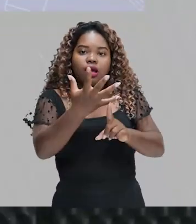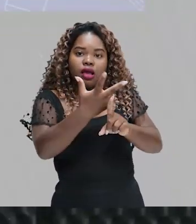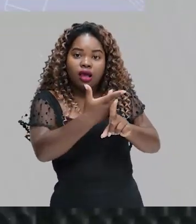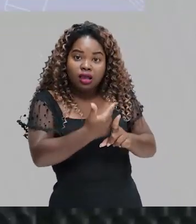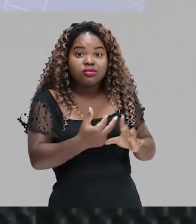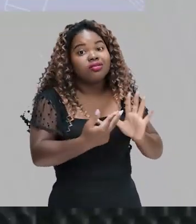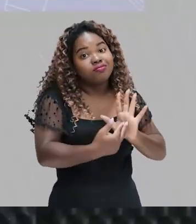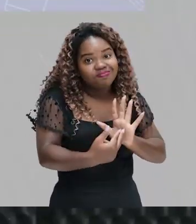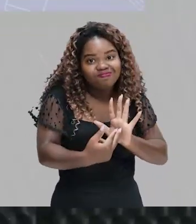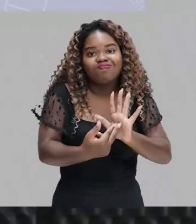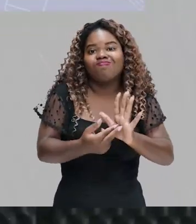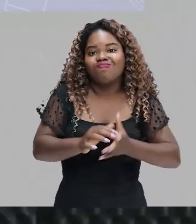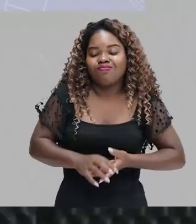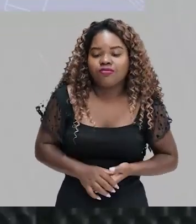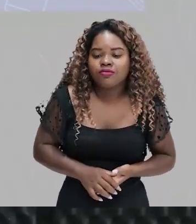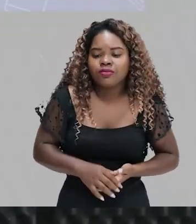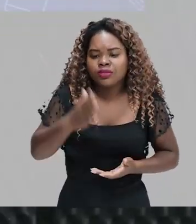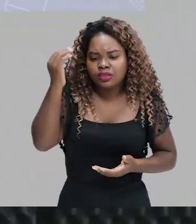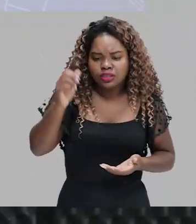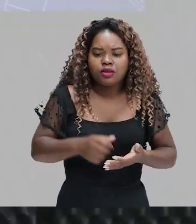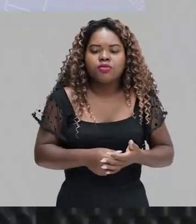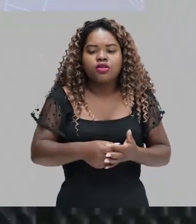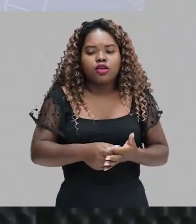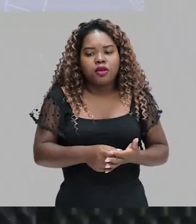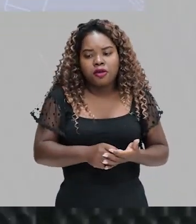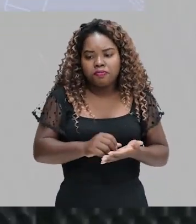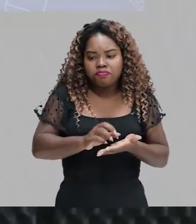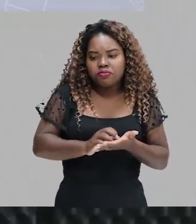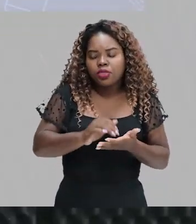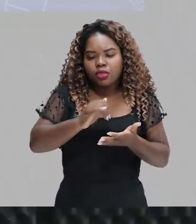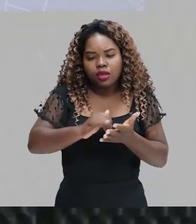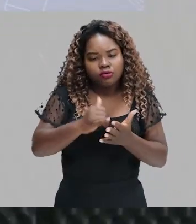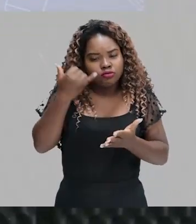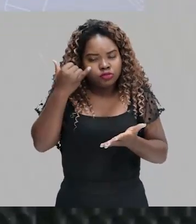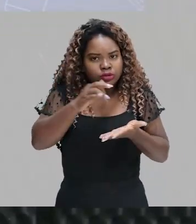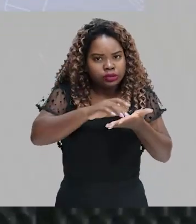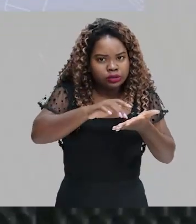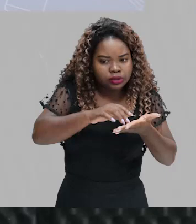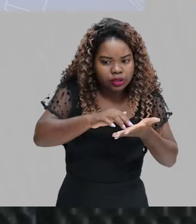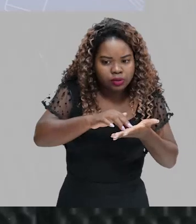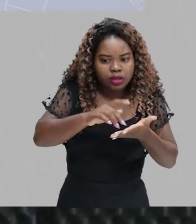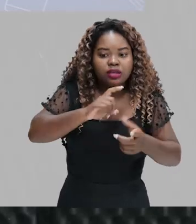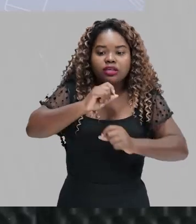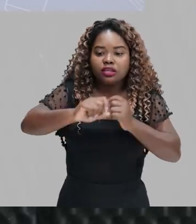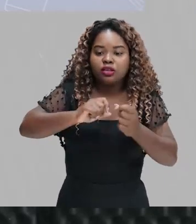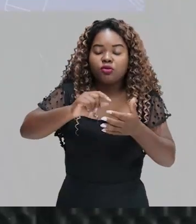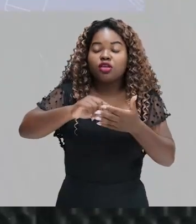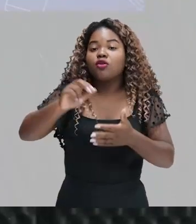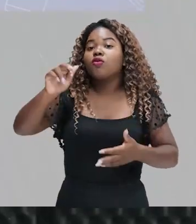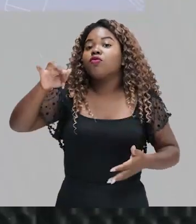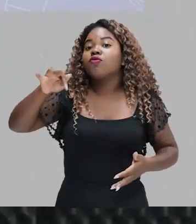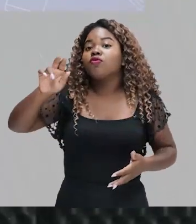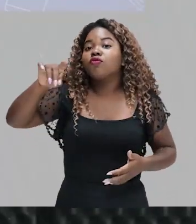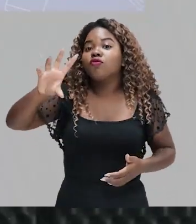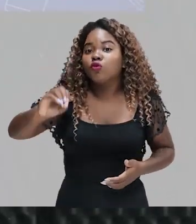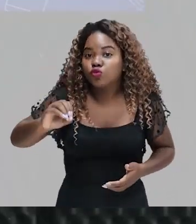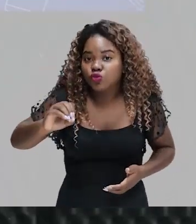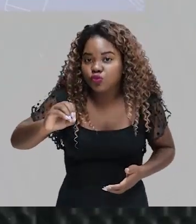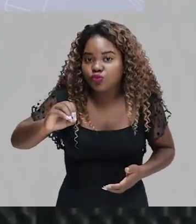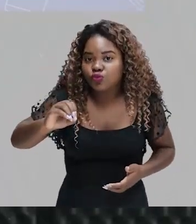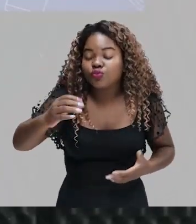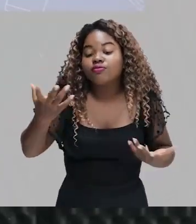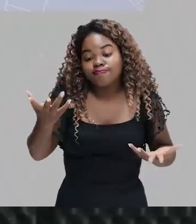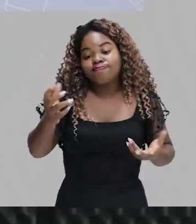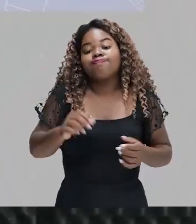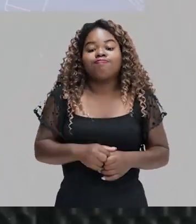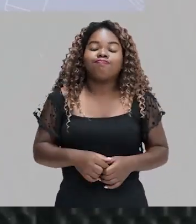Sabe aquele efeito que você faz no celular, que embaça o fundo e a figura principal fica nítida? Pois é, ele fazia isso, na época,